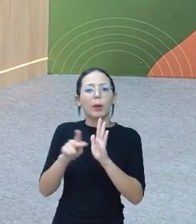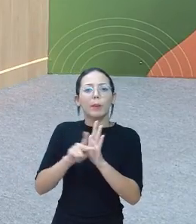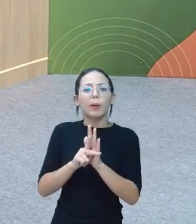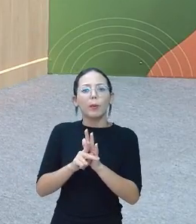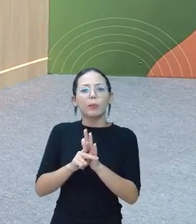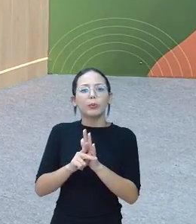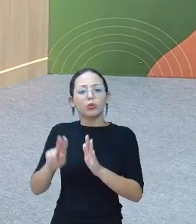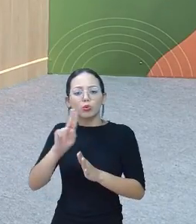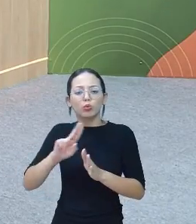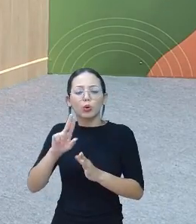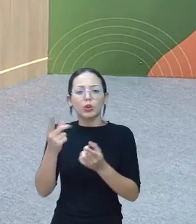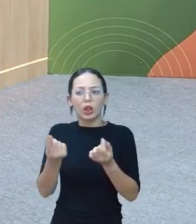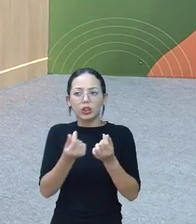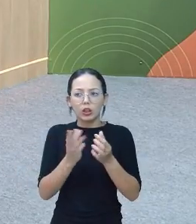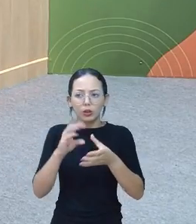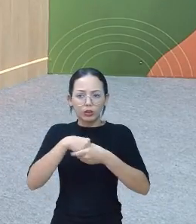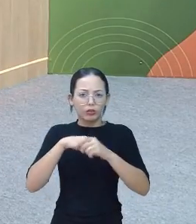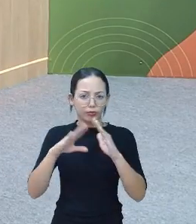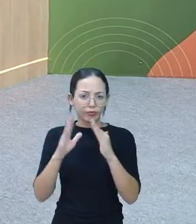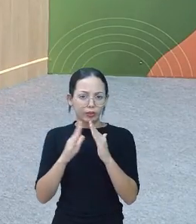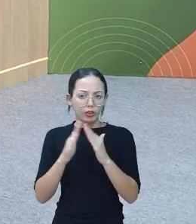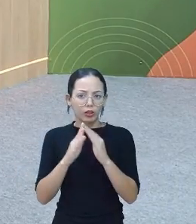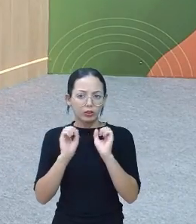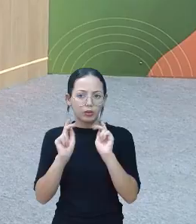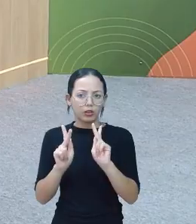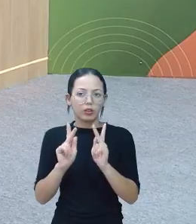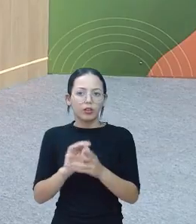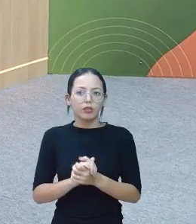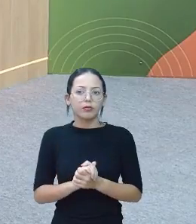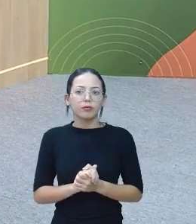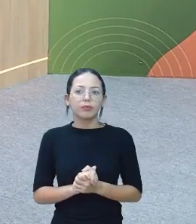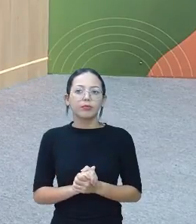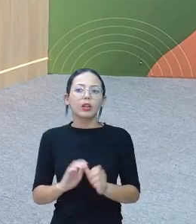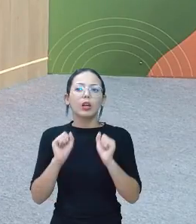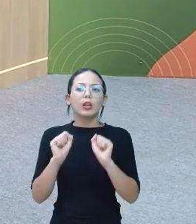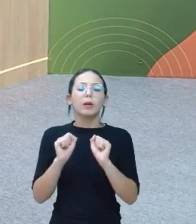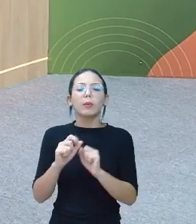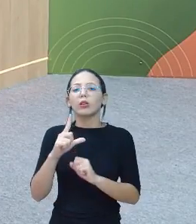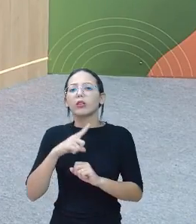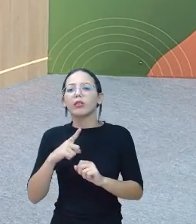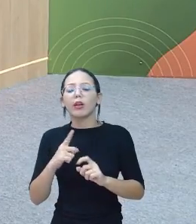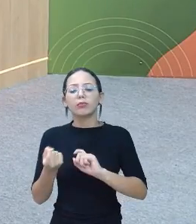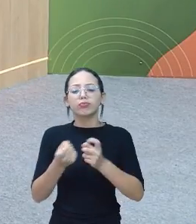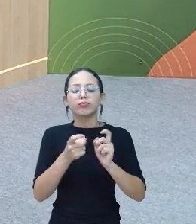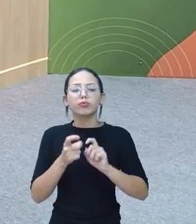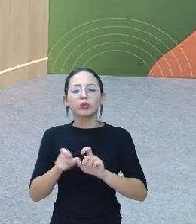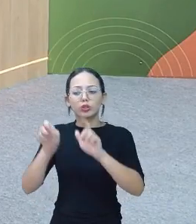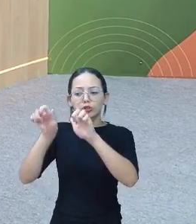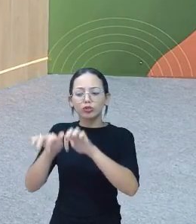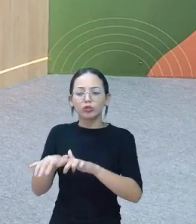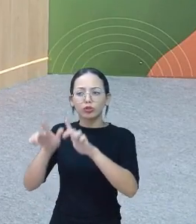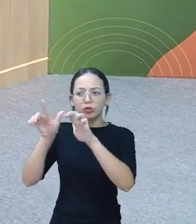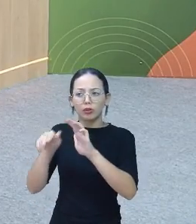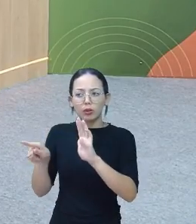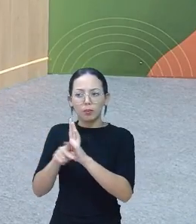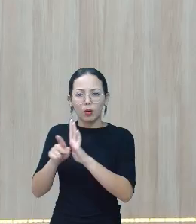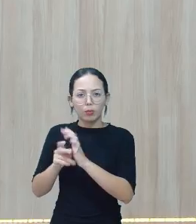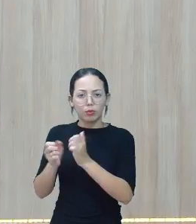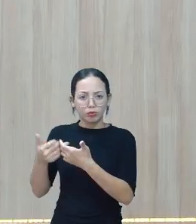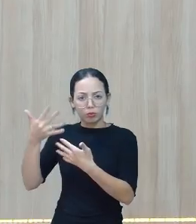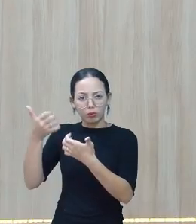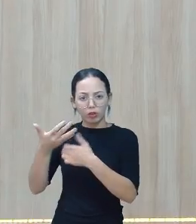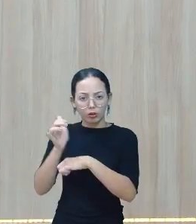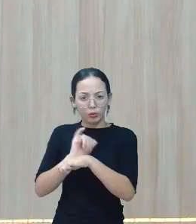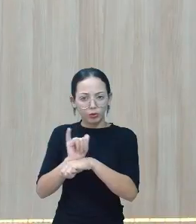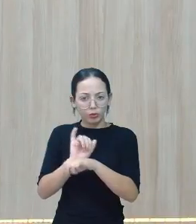orçamento familiar que você pode obter para a gente discutir. Escreve lá nos comentários do